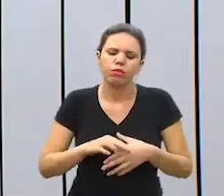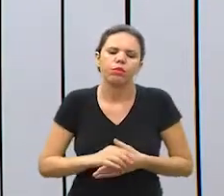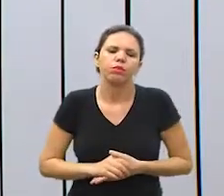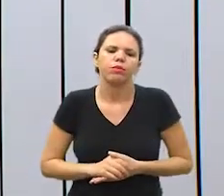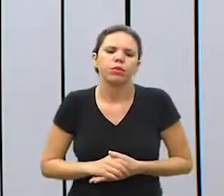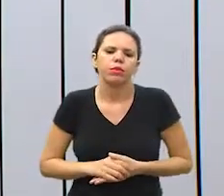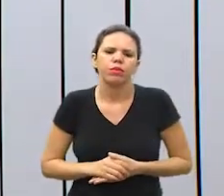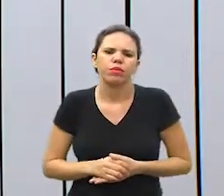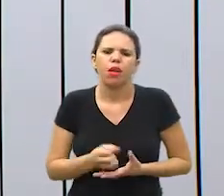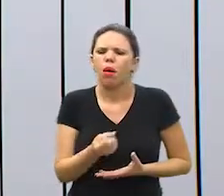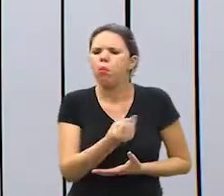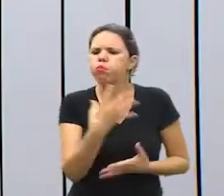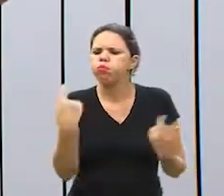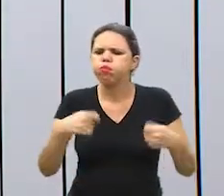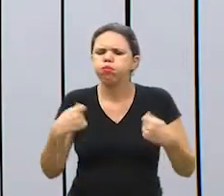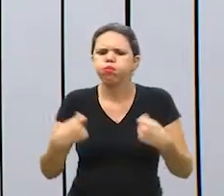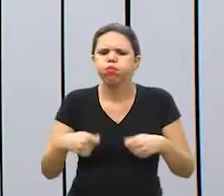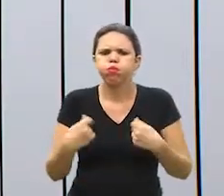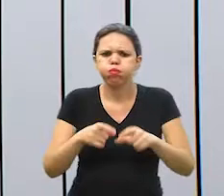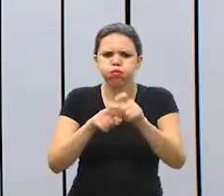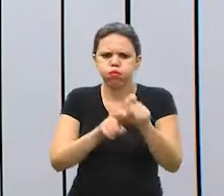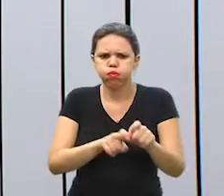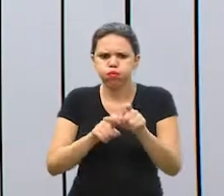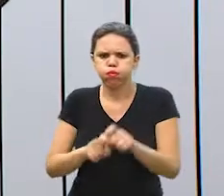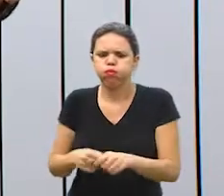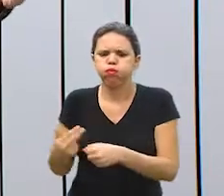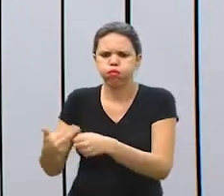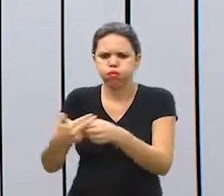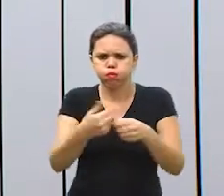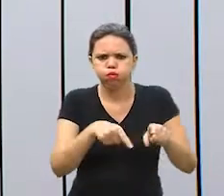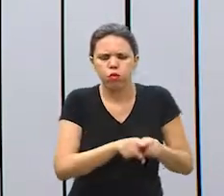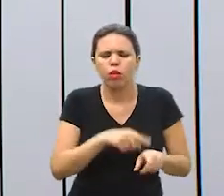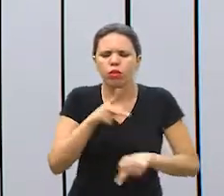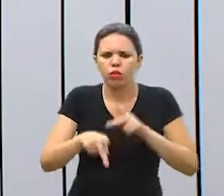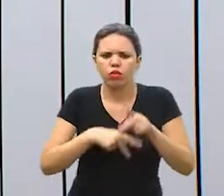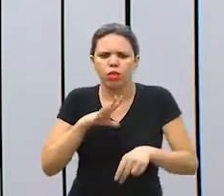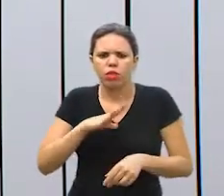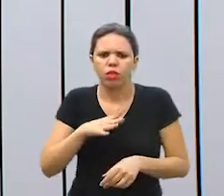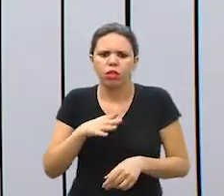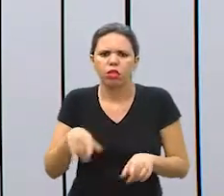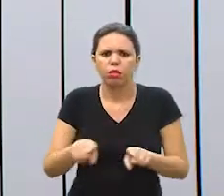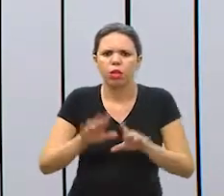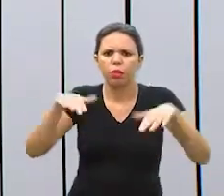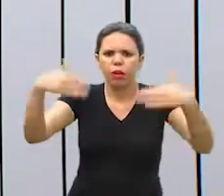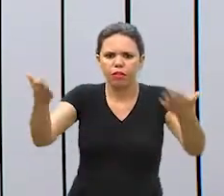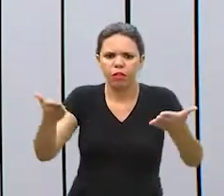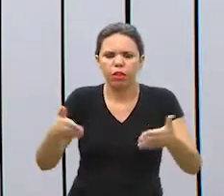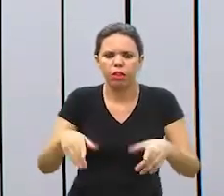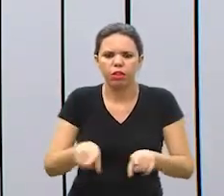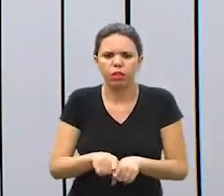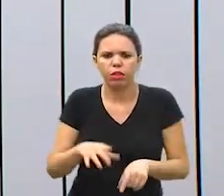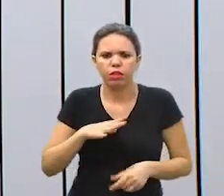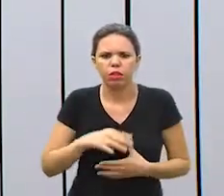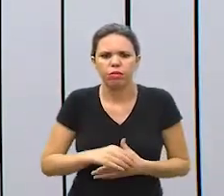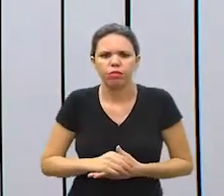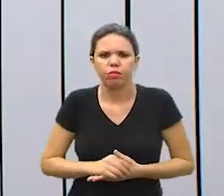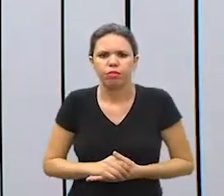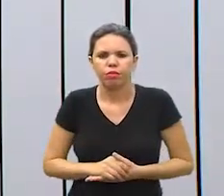à demanda da região metropolitana, e ela está mandando gente, inclusive, para fora